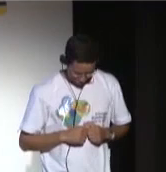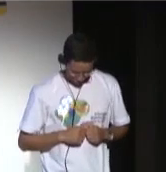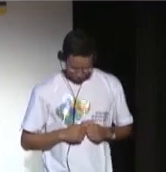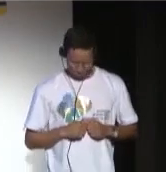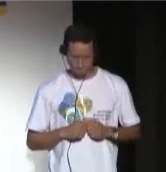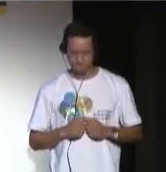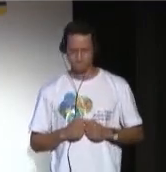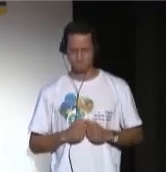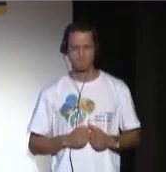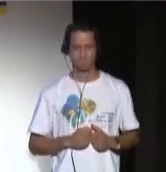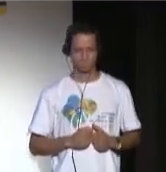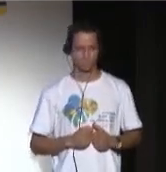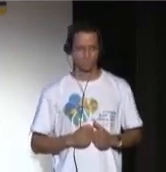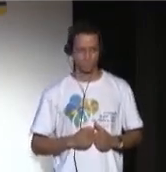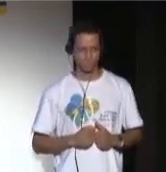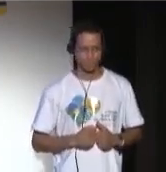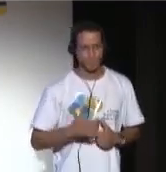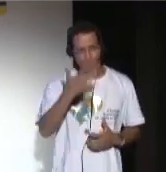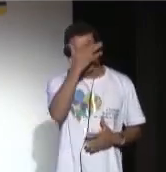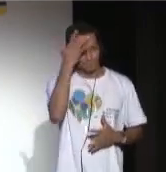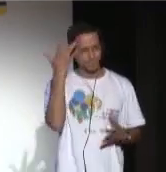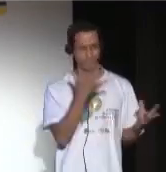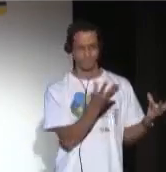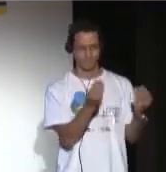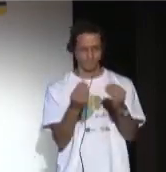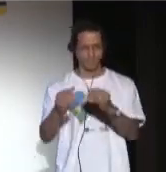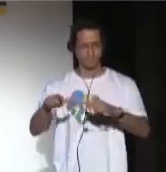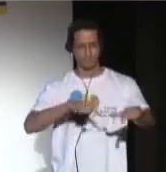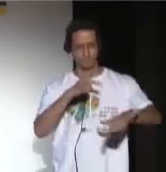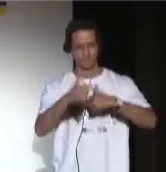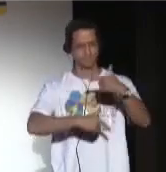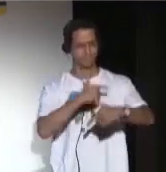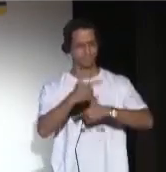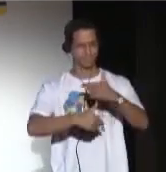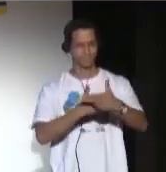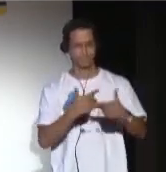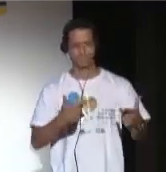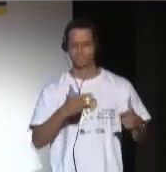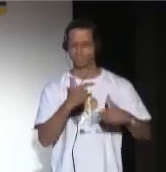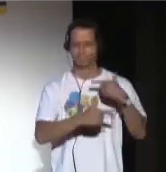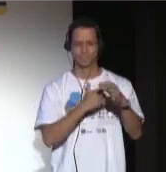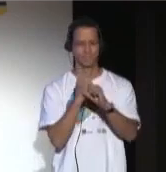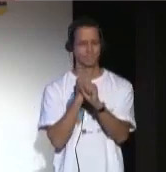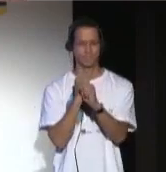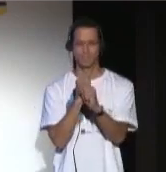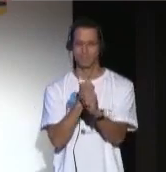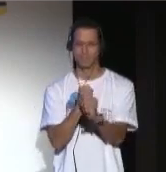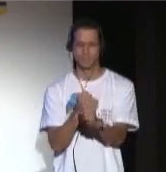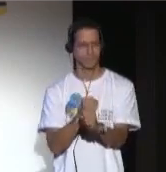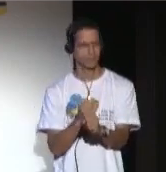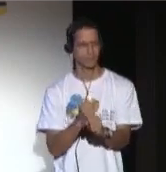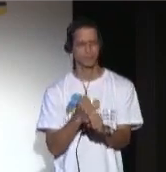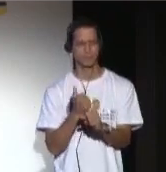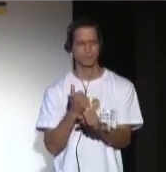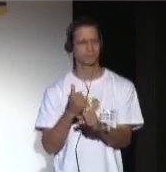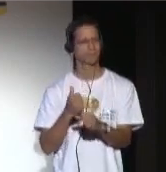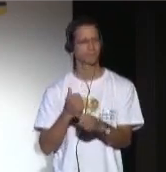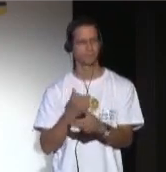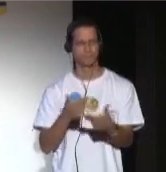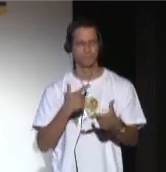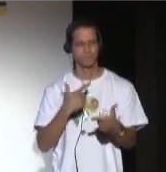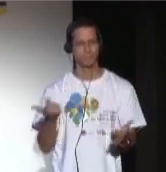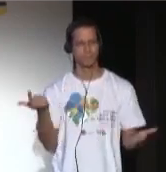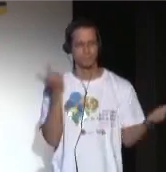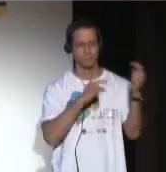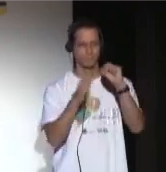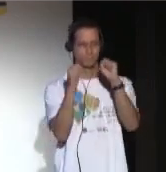Tem muitas pessoas aqui na plateia que trabalharam durante anos e décadas para que isso pudesse ser